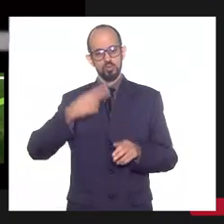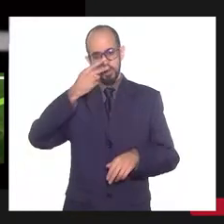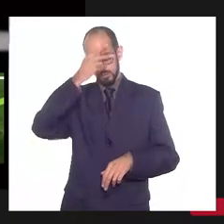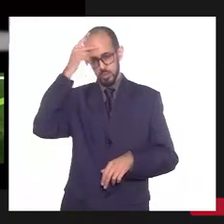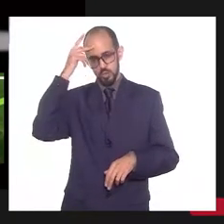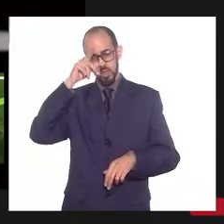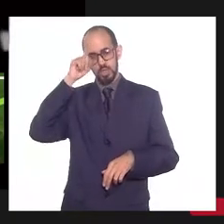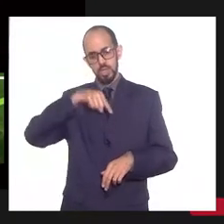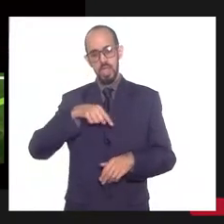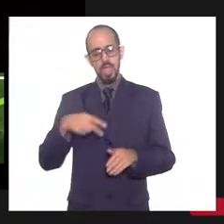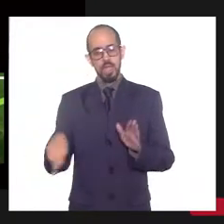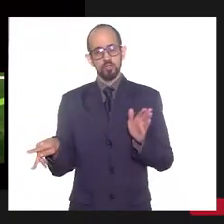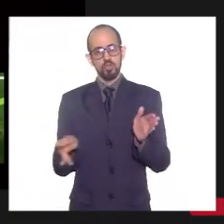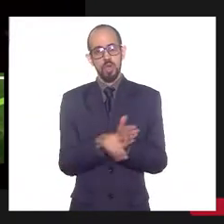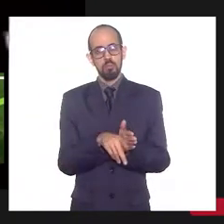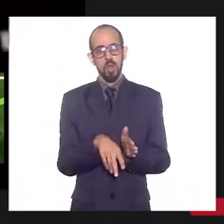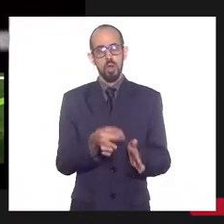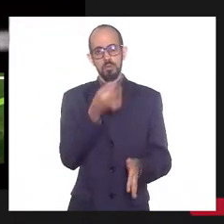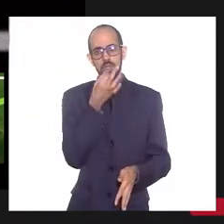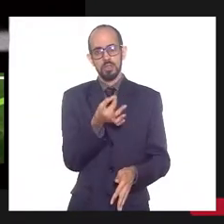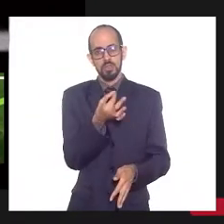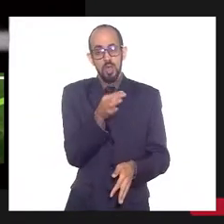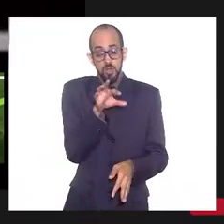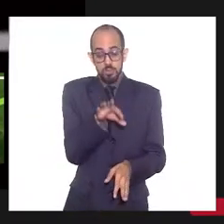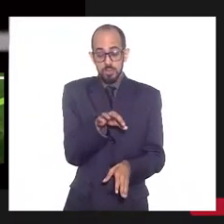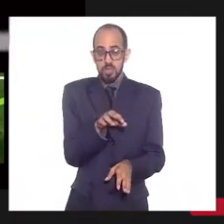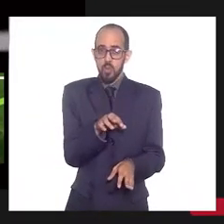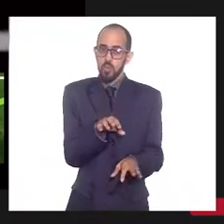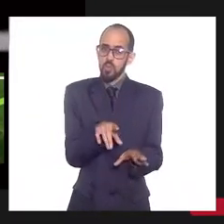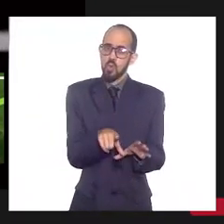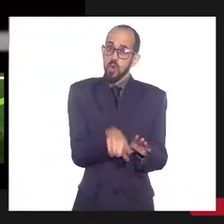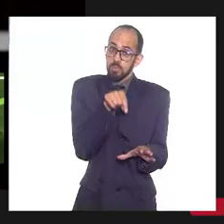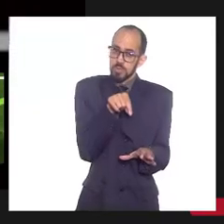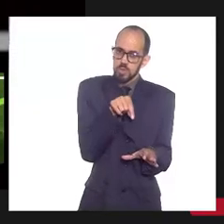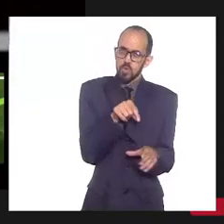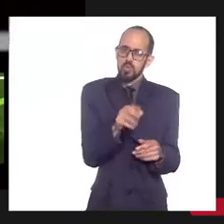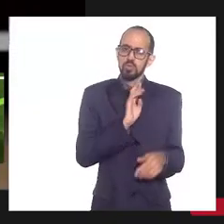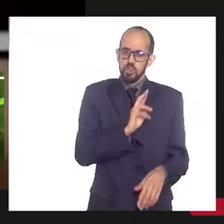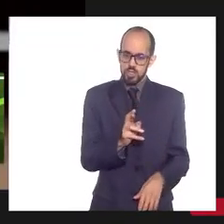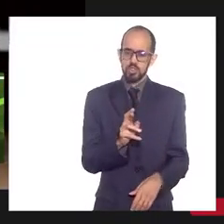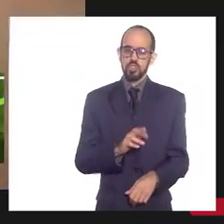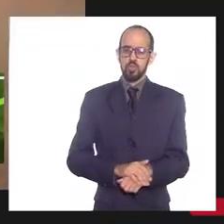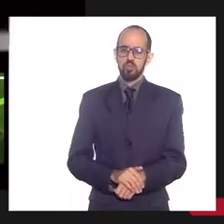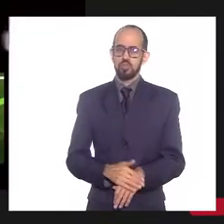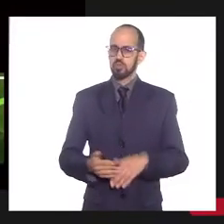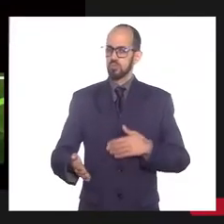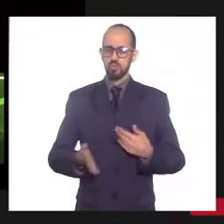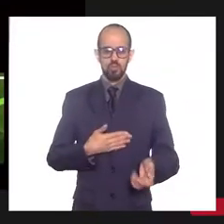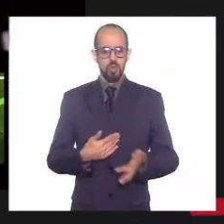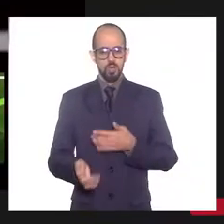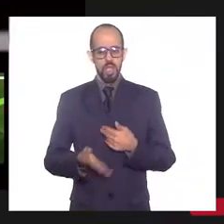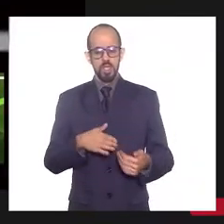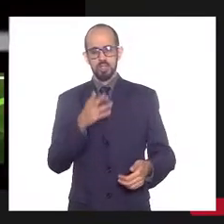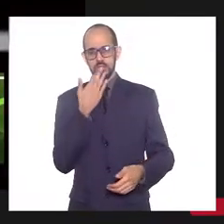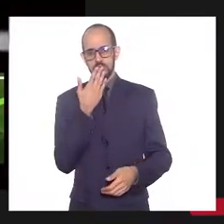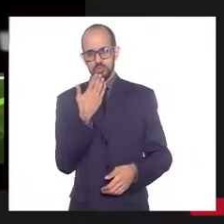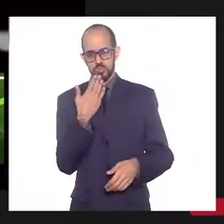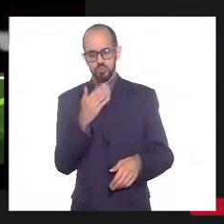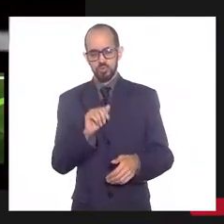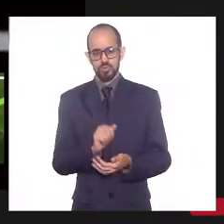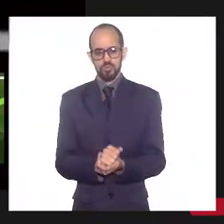já sou a opção religiosa nessa joga conforme e obviamente que essa